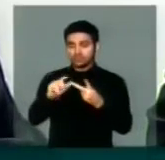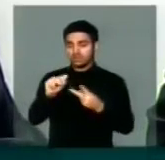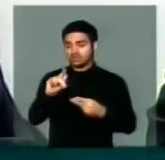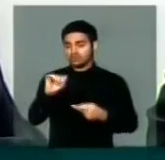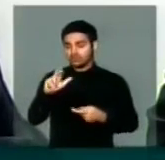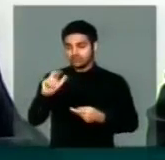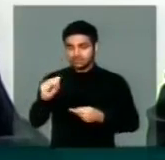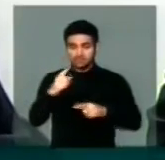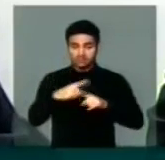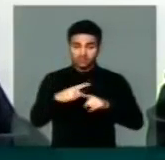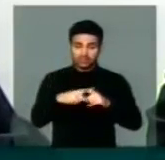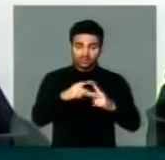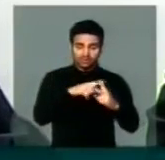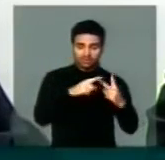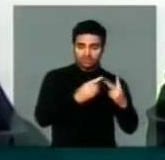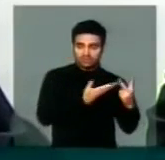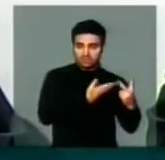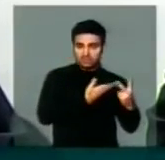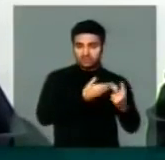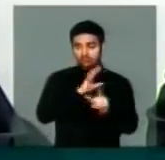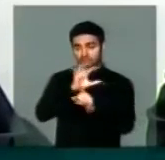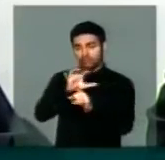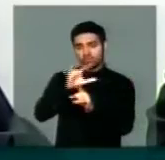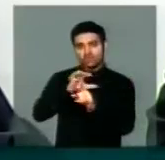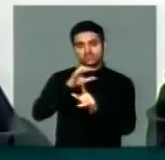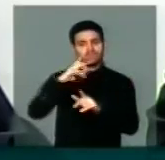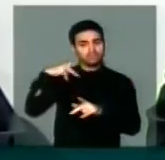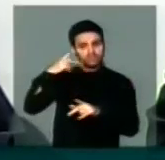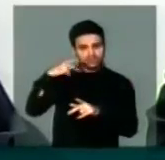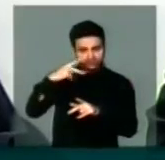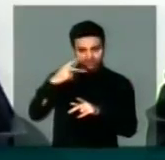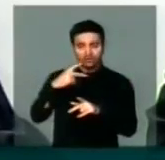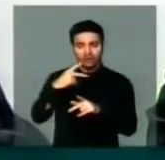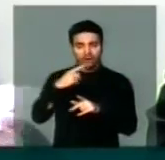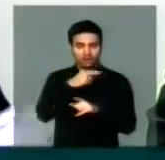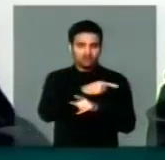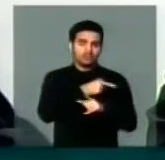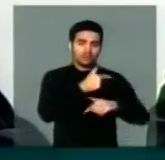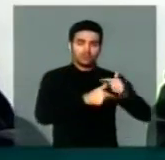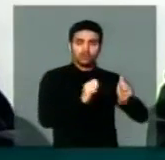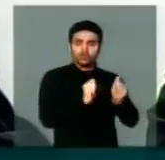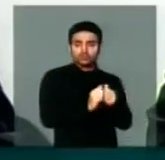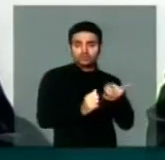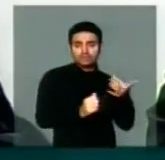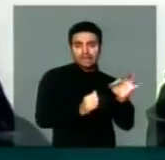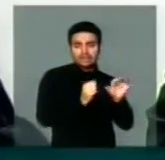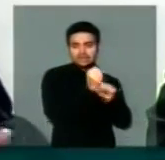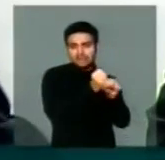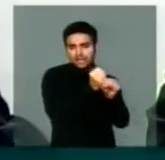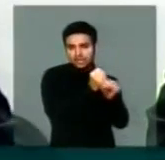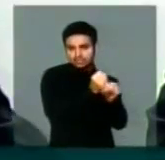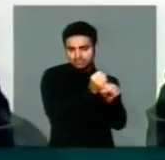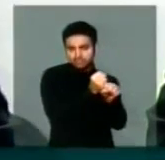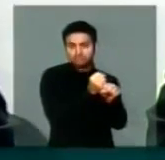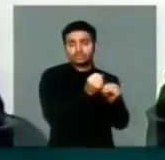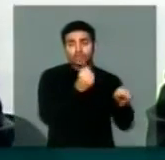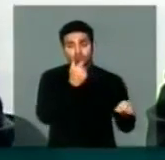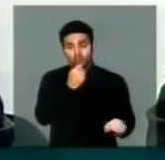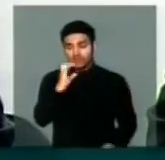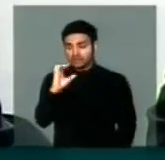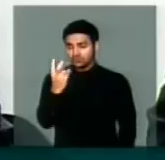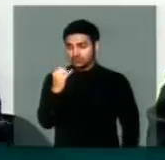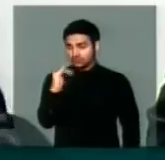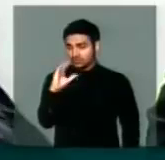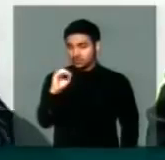Saed Pisciani e trabalhou por este último por cerca de 10 anos. Segundo pesquisas em fontes abertas, Chico Reis trabalhou